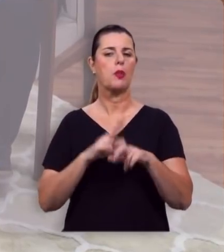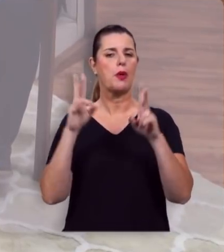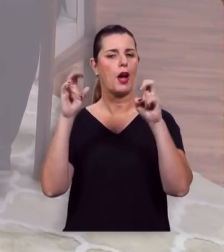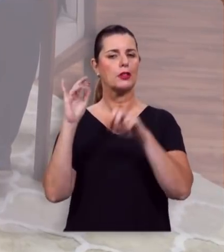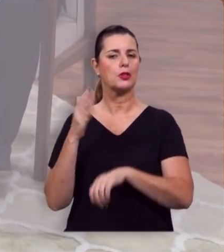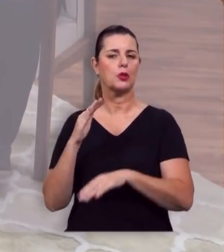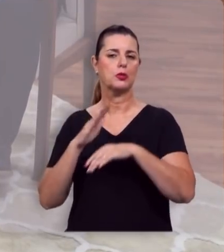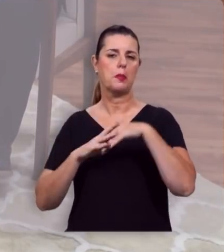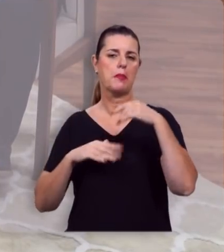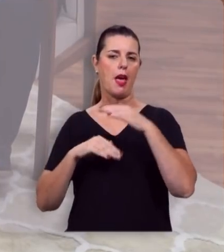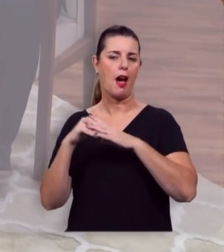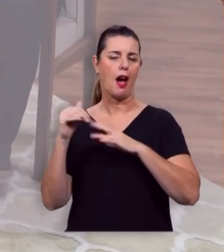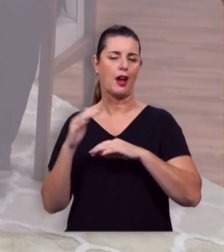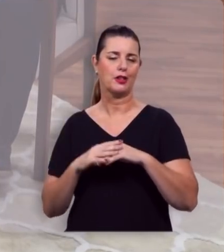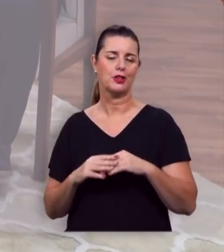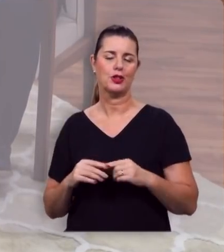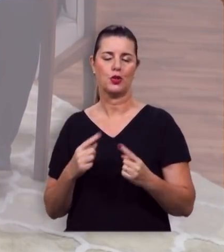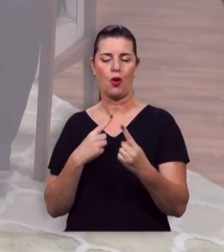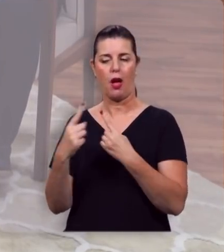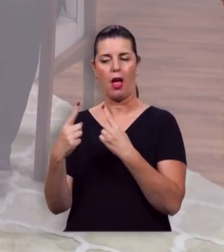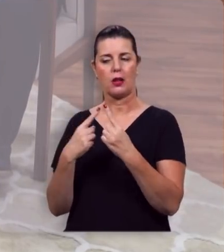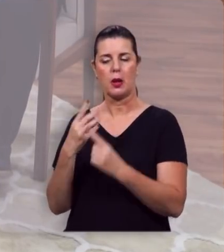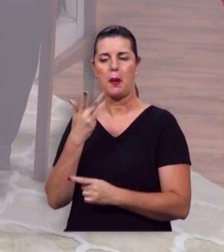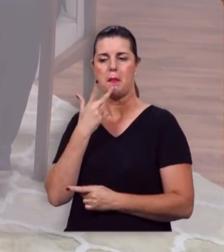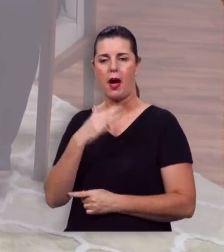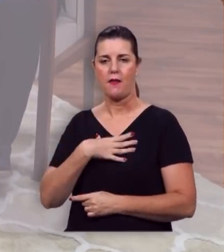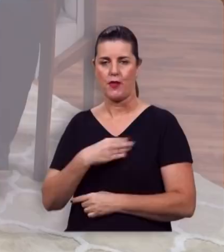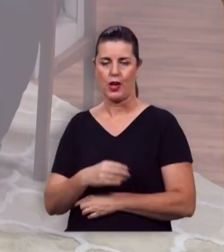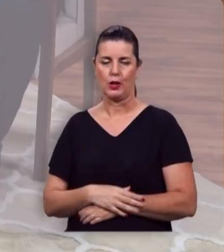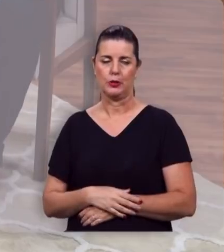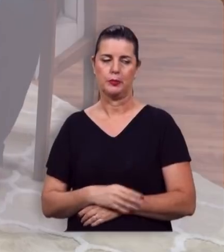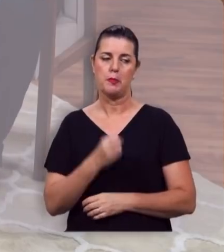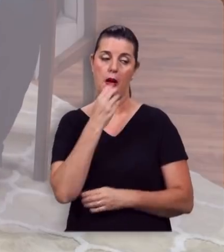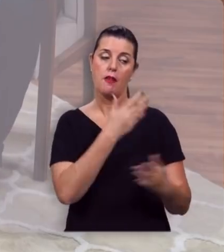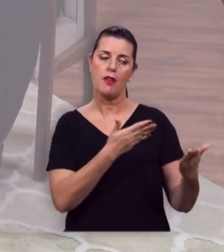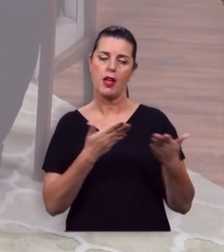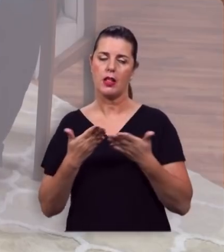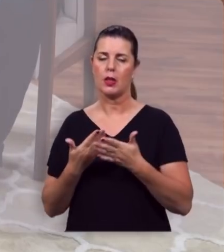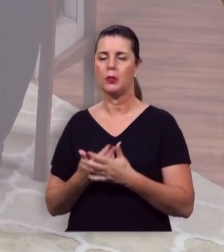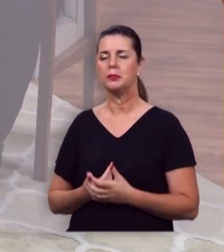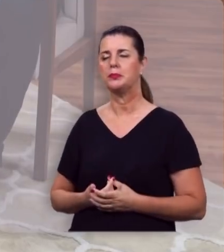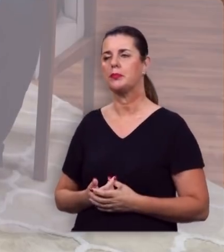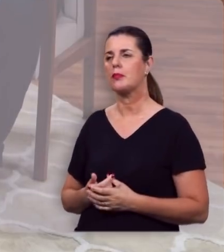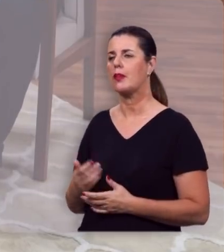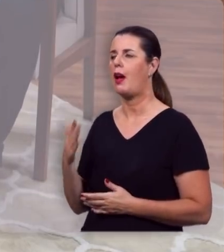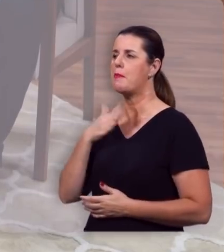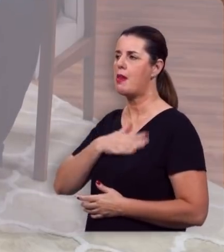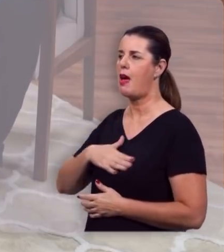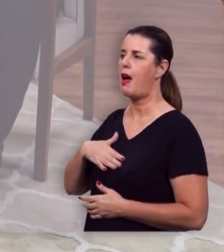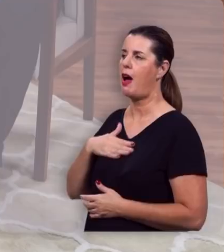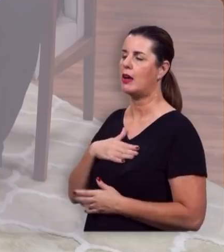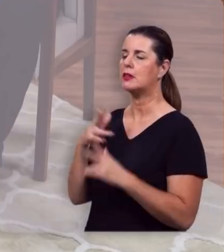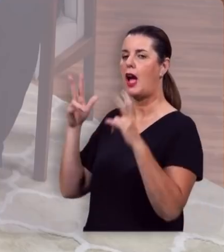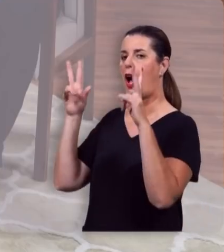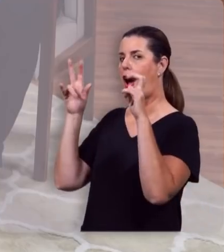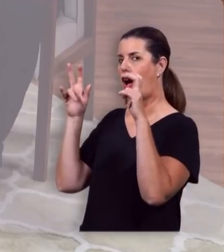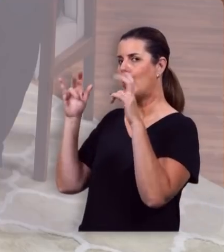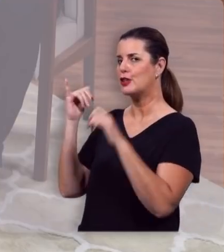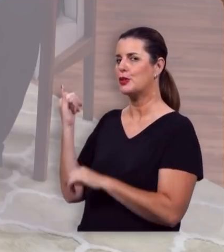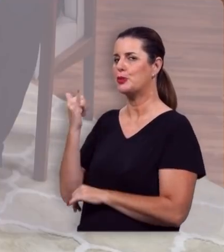como esse, relacionamento entre pais e filhos. Seja muito bem-vindo mais uma vez ao programa Verdade e Vida. Que prazer e que